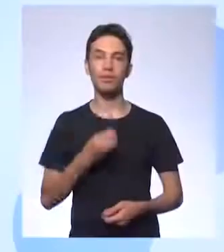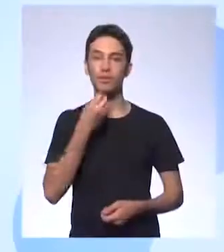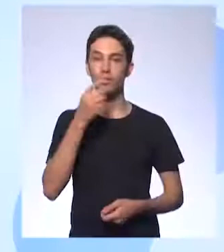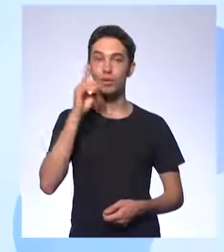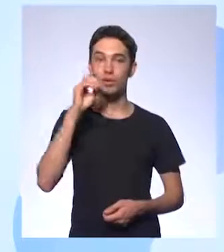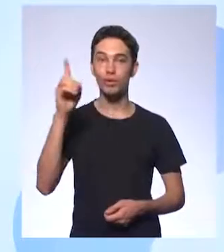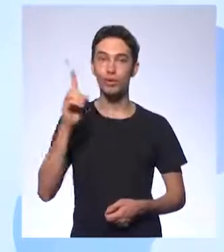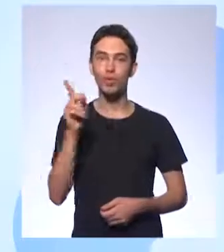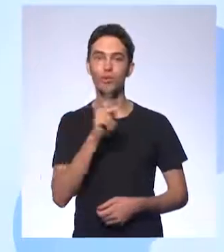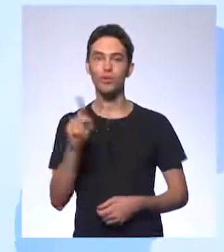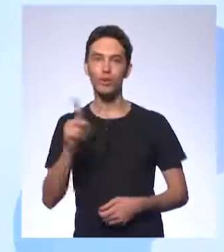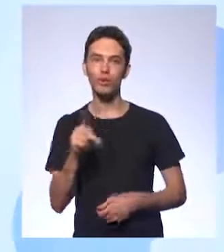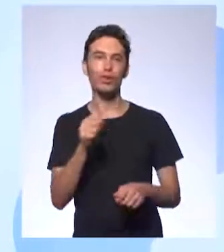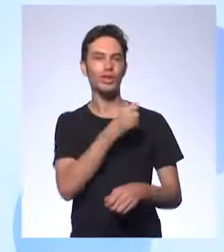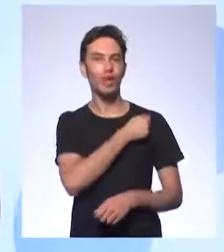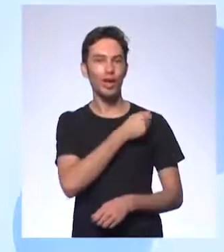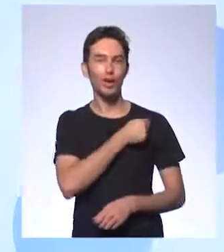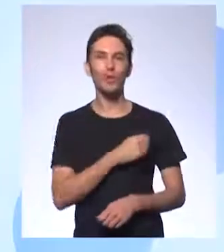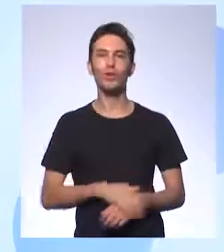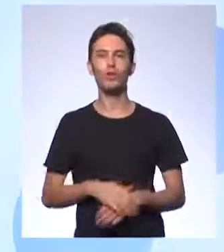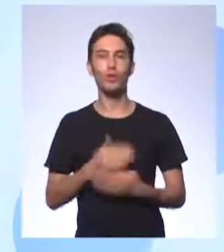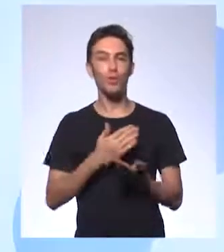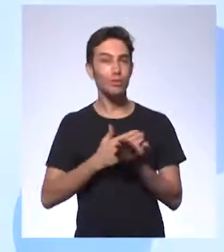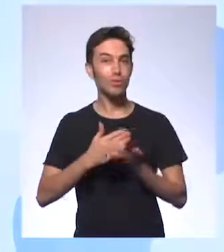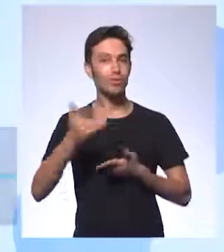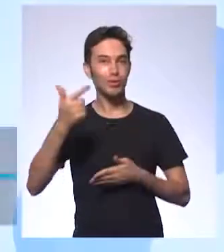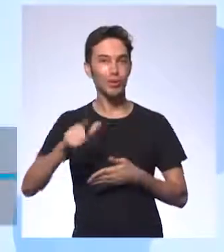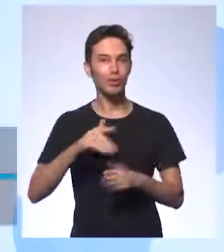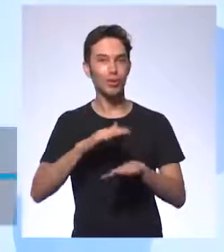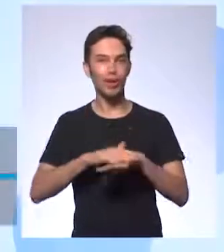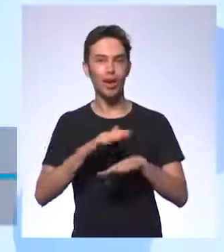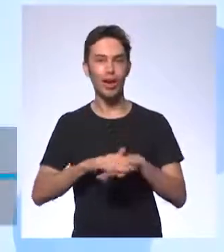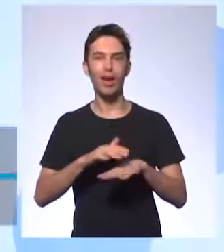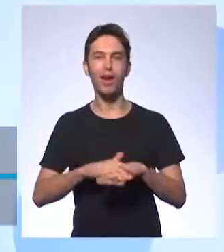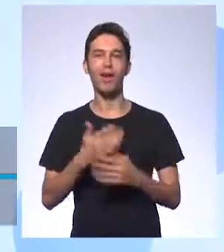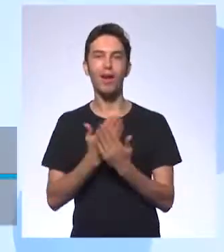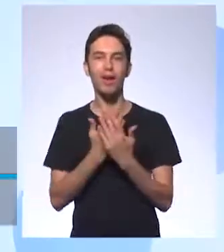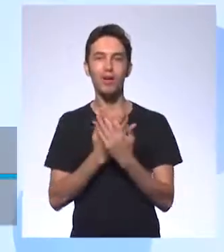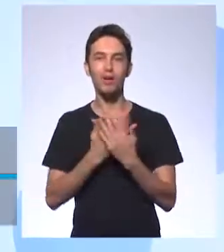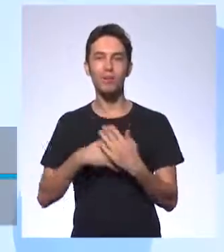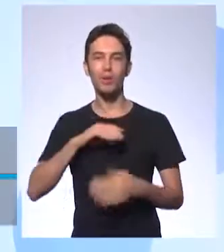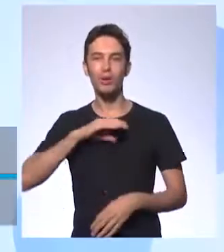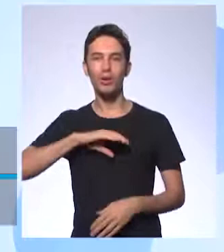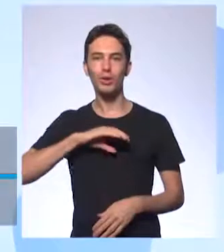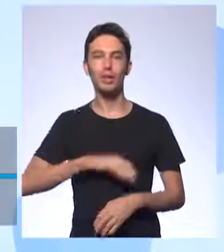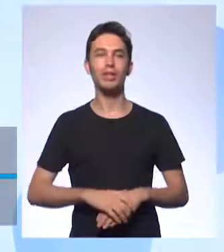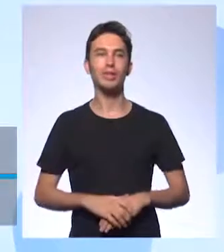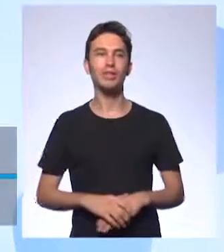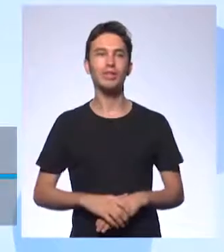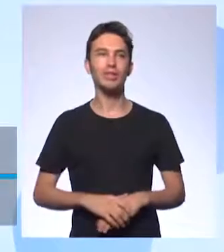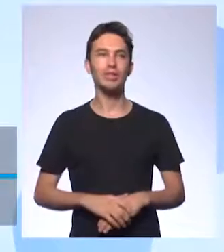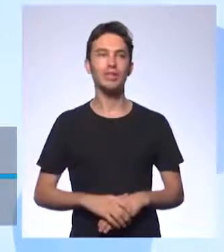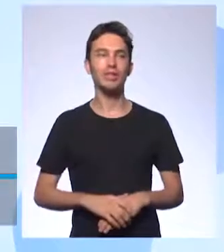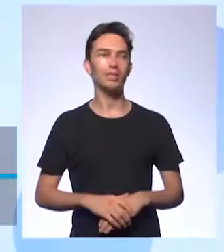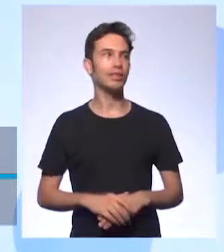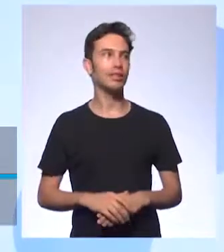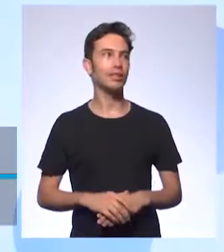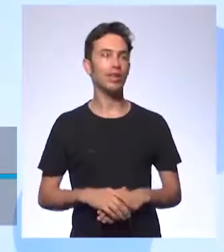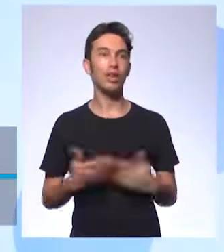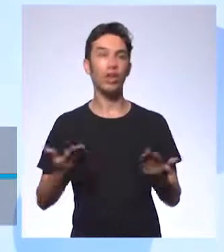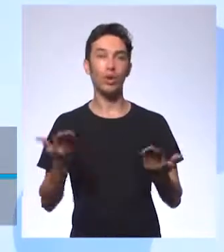Bom dia, professores e alunos! Começando mais uma aula de língua portuguesa. Tudo bem com vocês? Hoje cedinho,